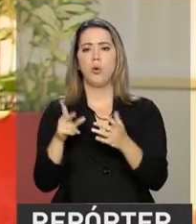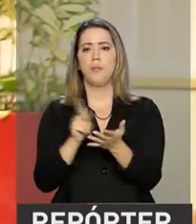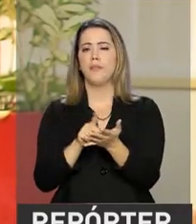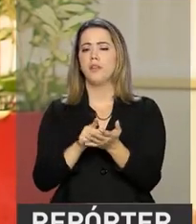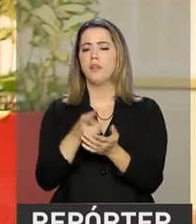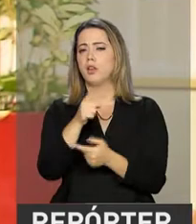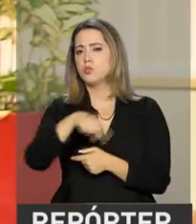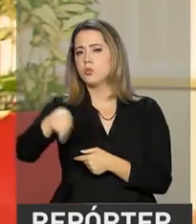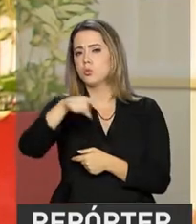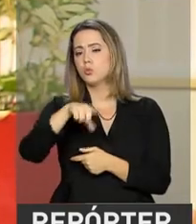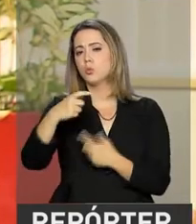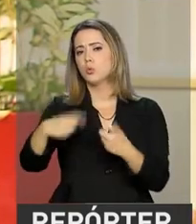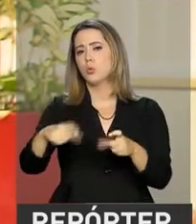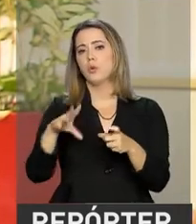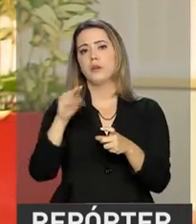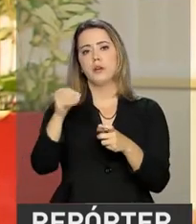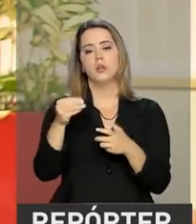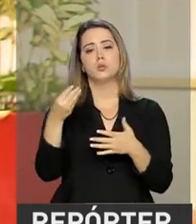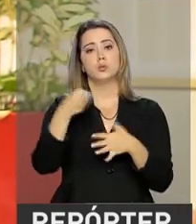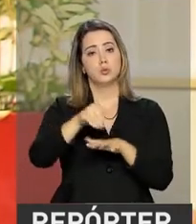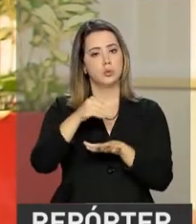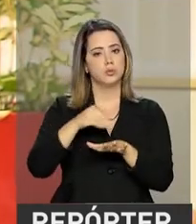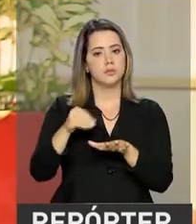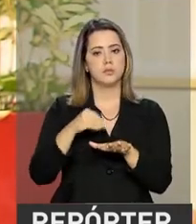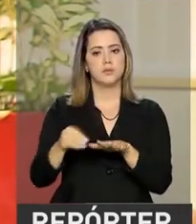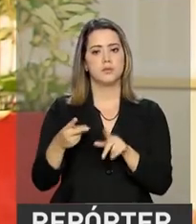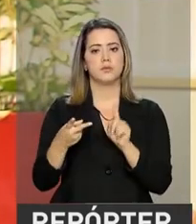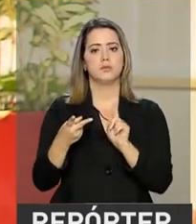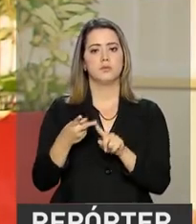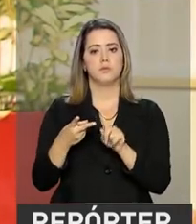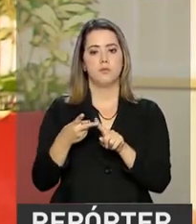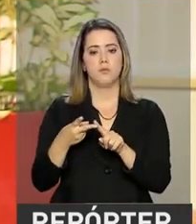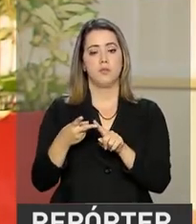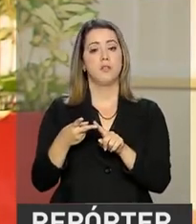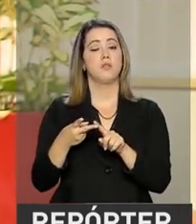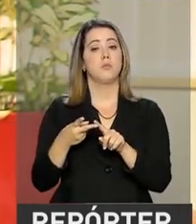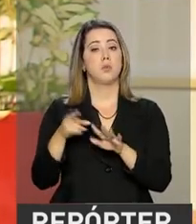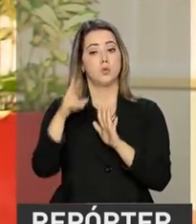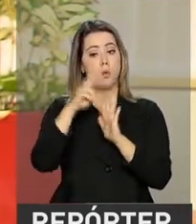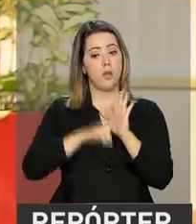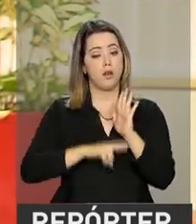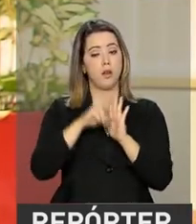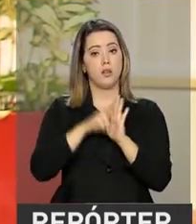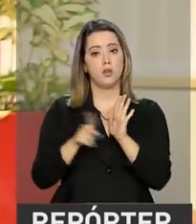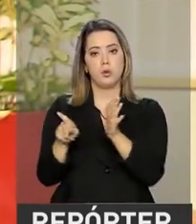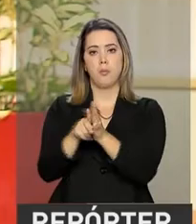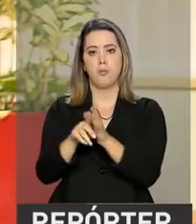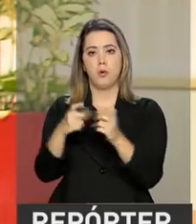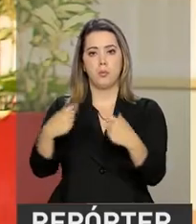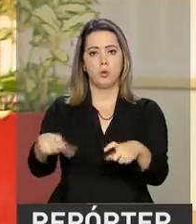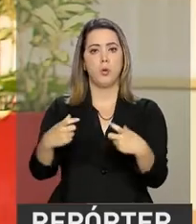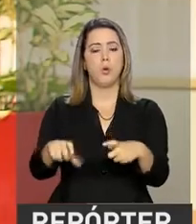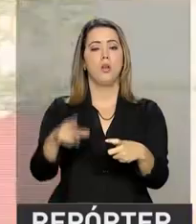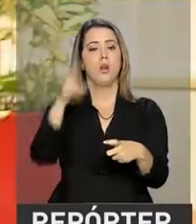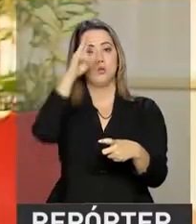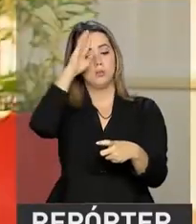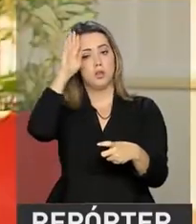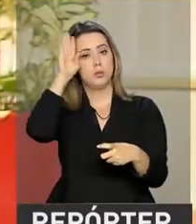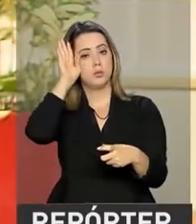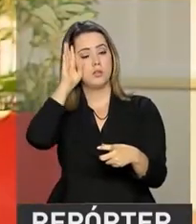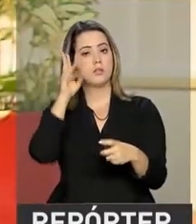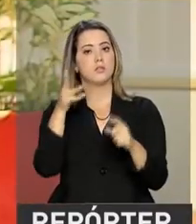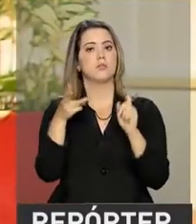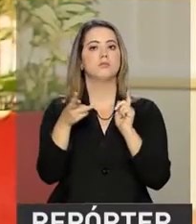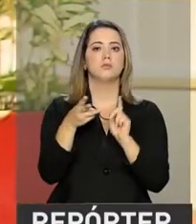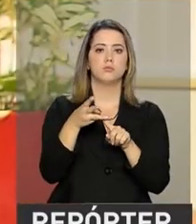traz todas as informações. Um relatório daquela instituição e um relatório daquele curso específico. E isso